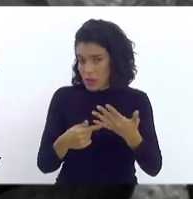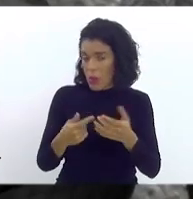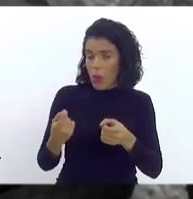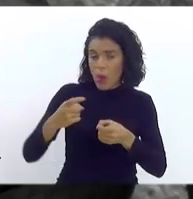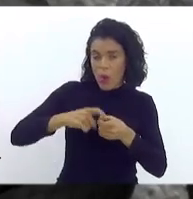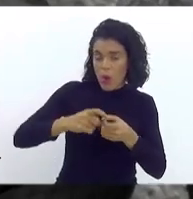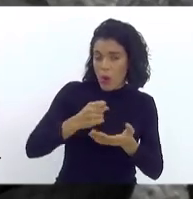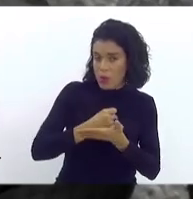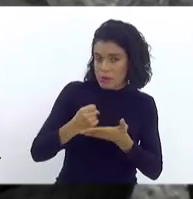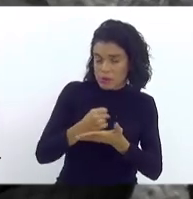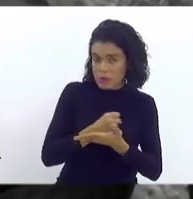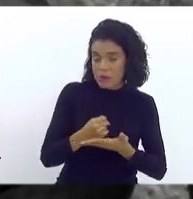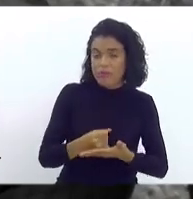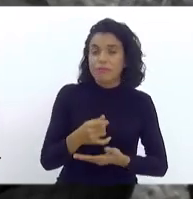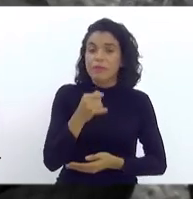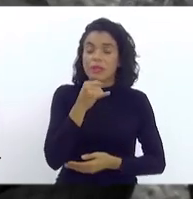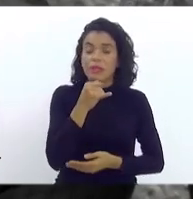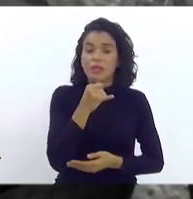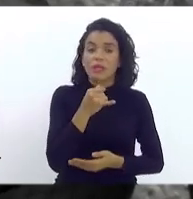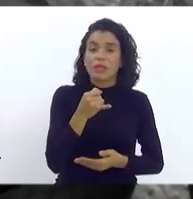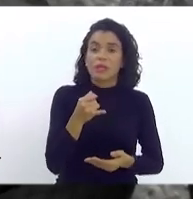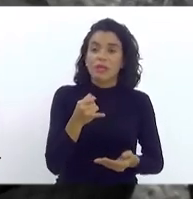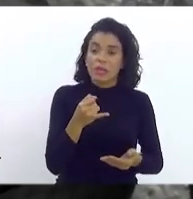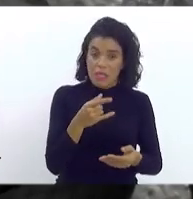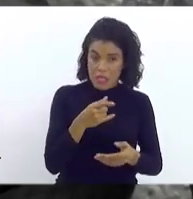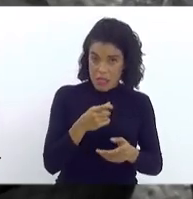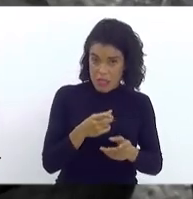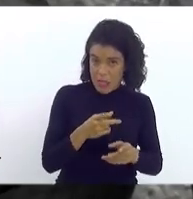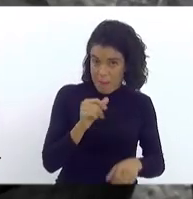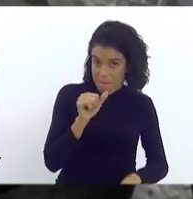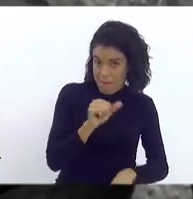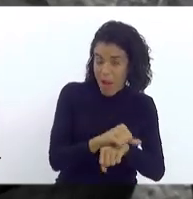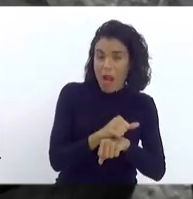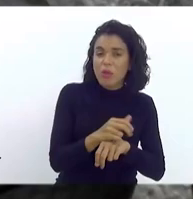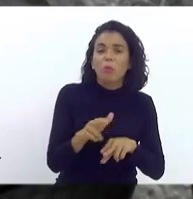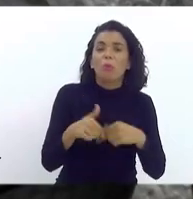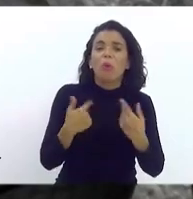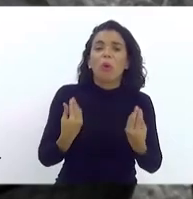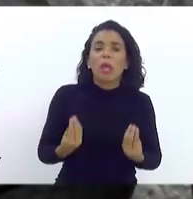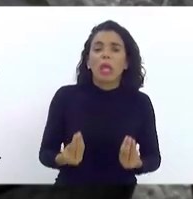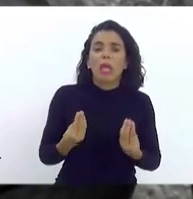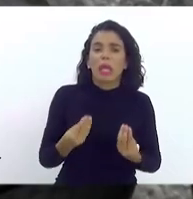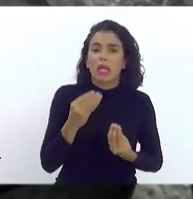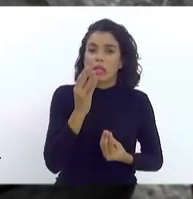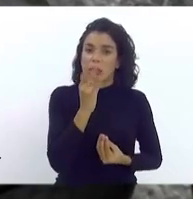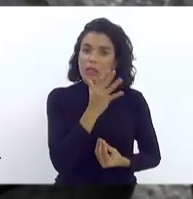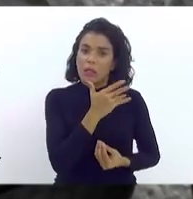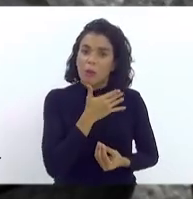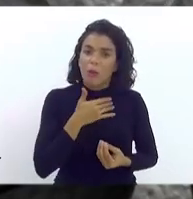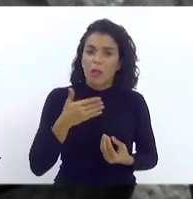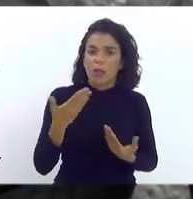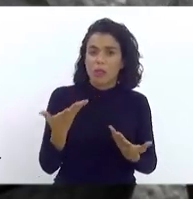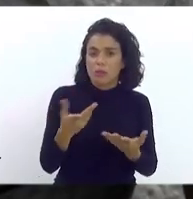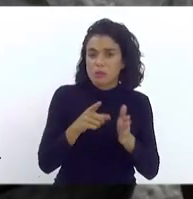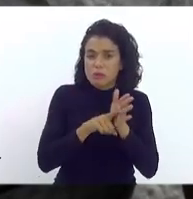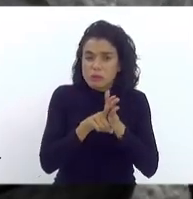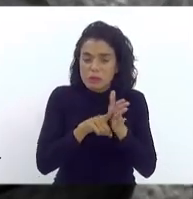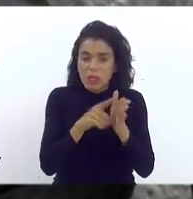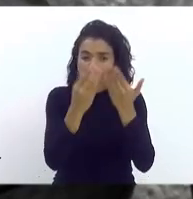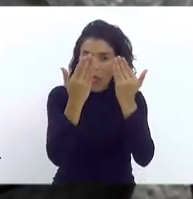concessões. Esses processos estão parados? Qual a razão da demora nesse tempo, da demora na